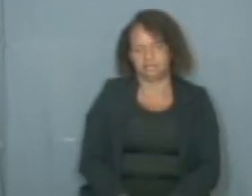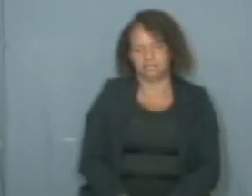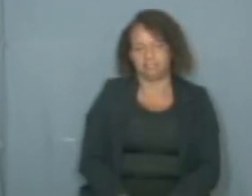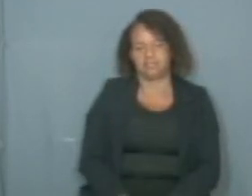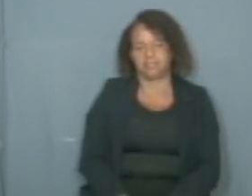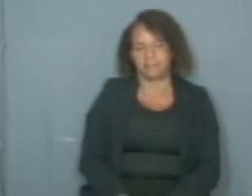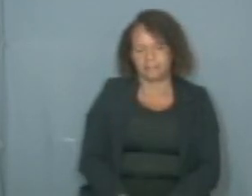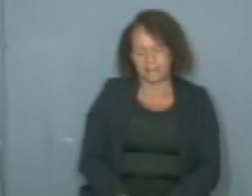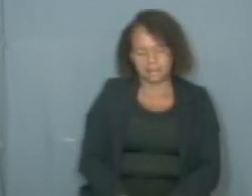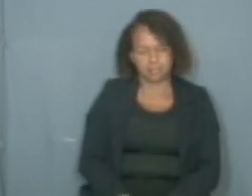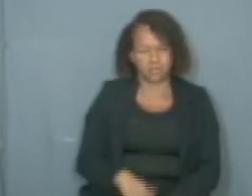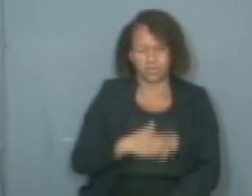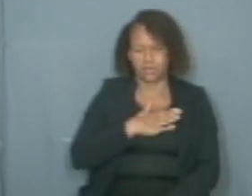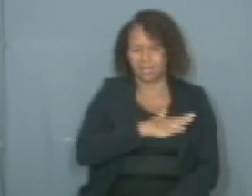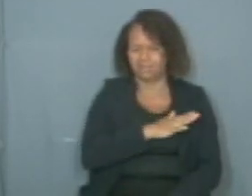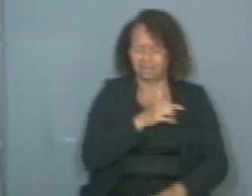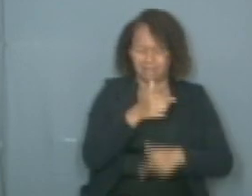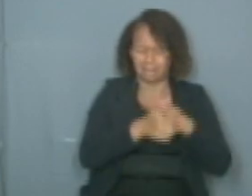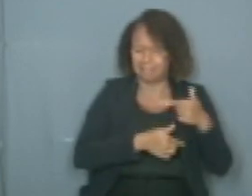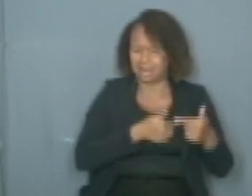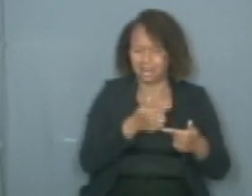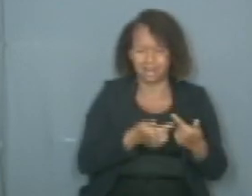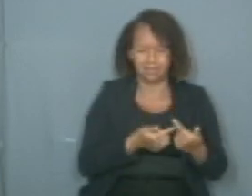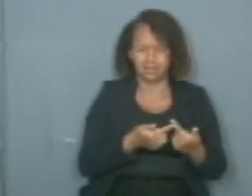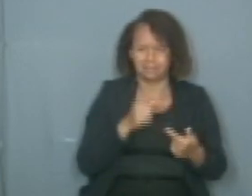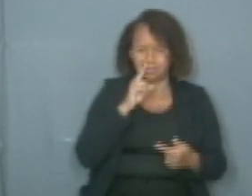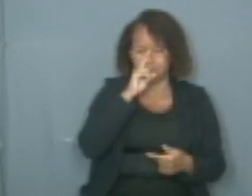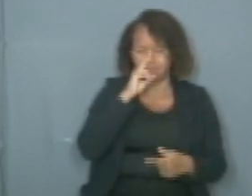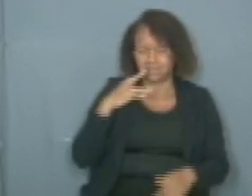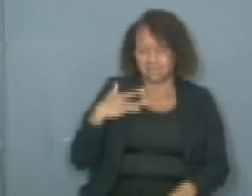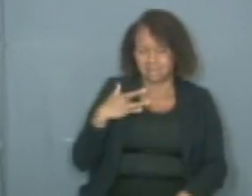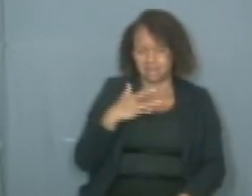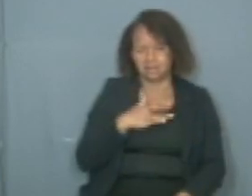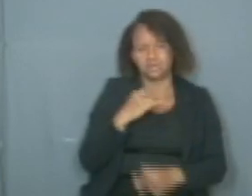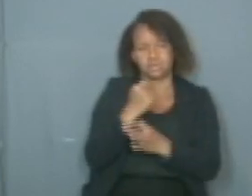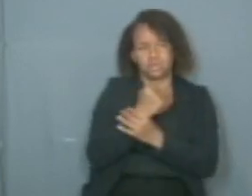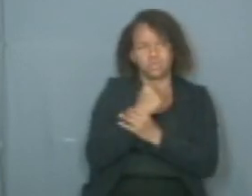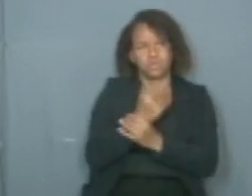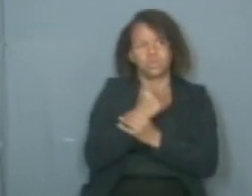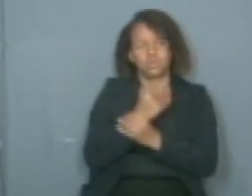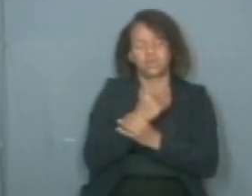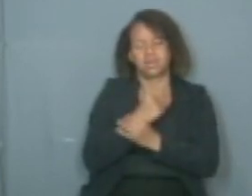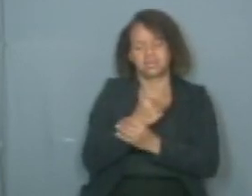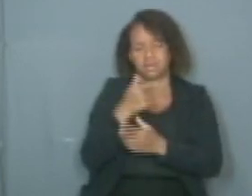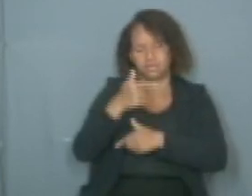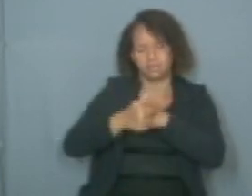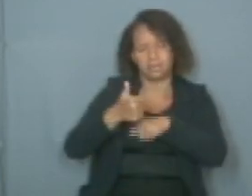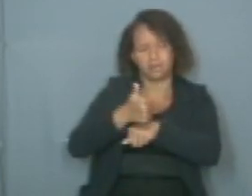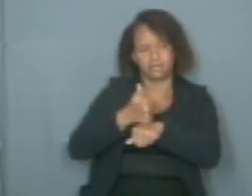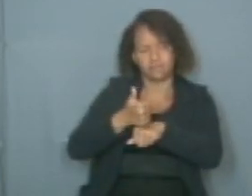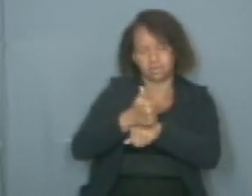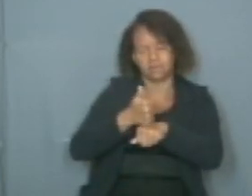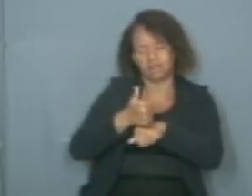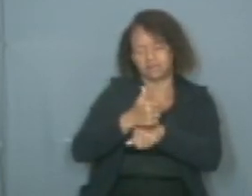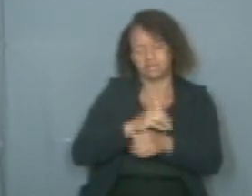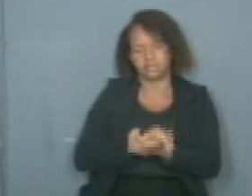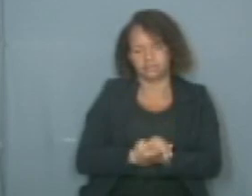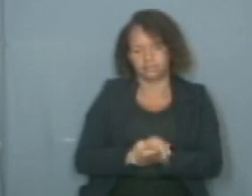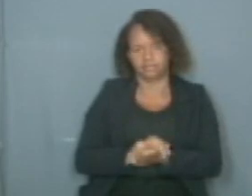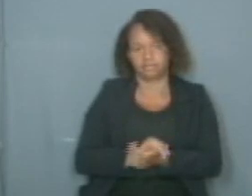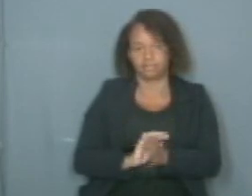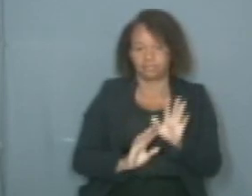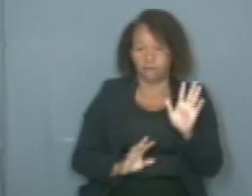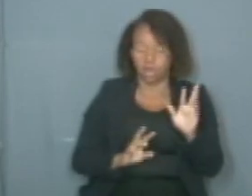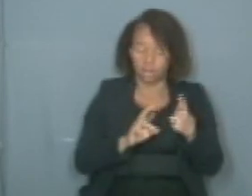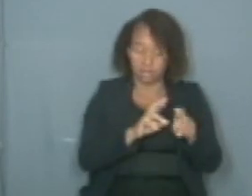gerando condições insalubres de trabalho e riscos à saúde e segurança dos profissionais. Olhem o que